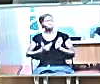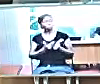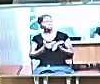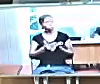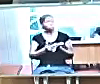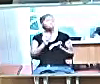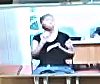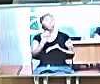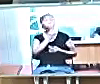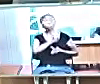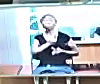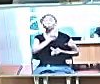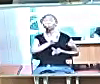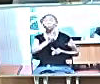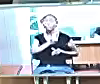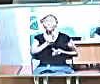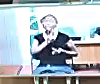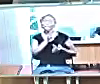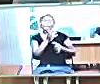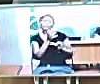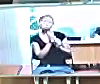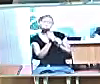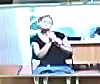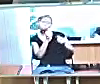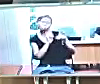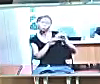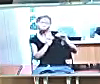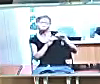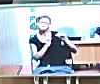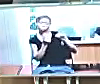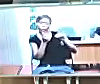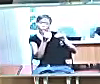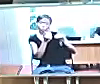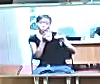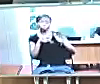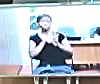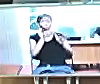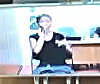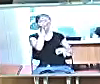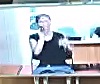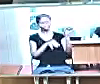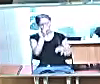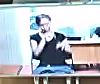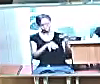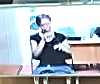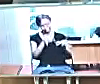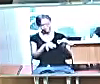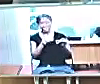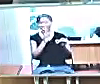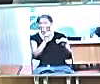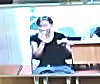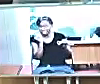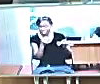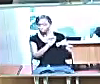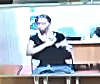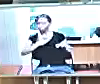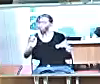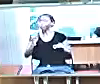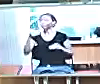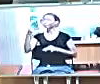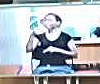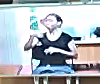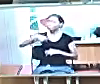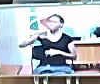parados em contas judiciais são os depósitos judiciais está neste gráfico se não fosse essa iniciativa o déficit seria de quase